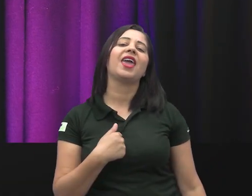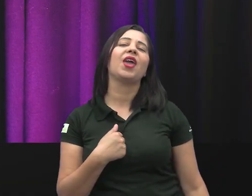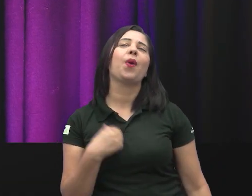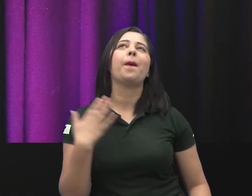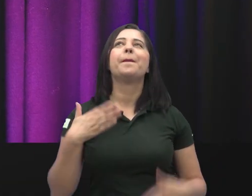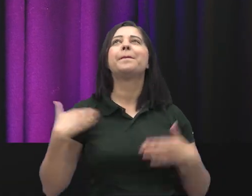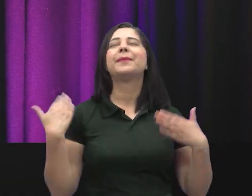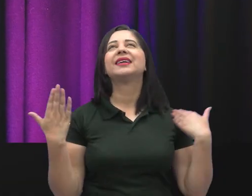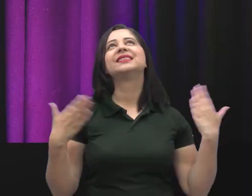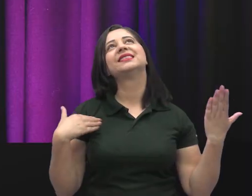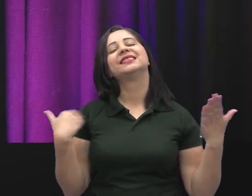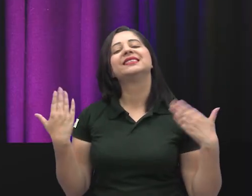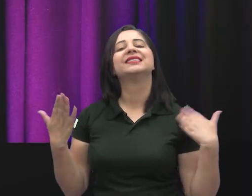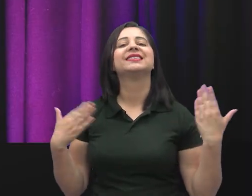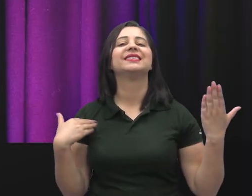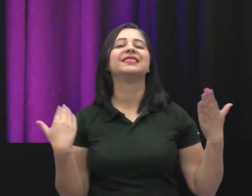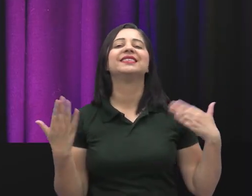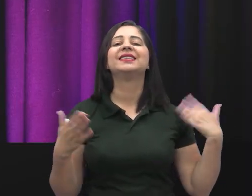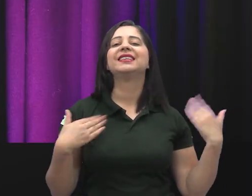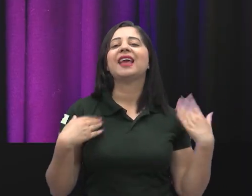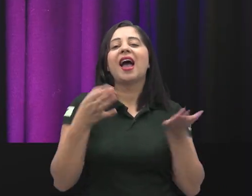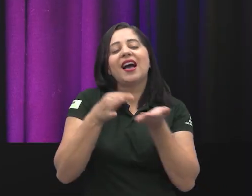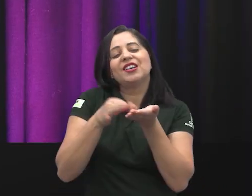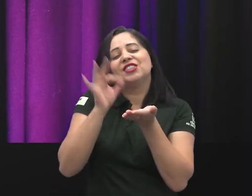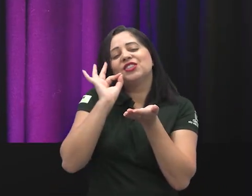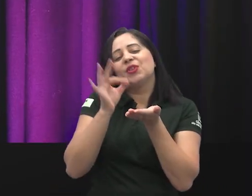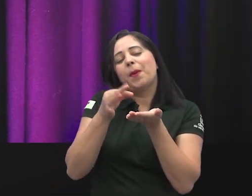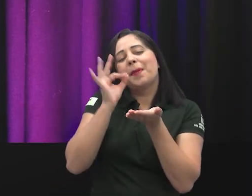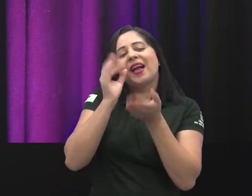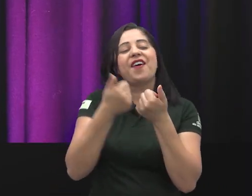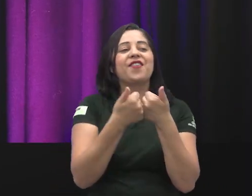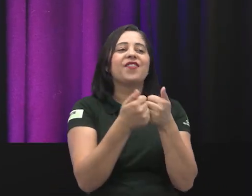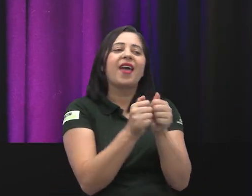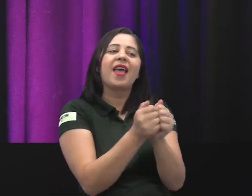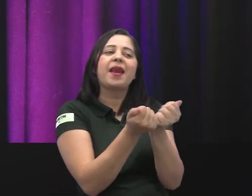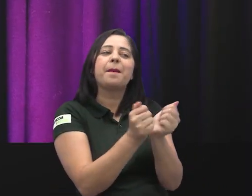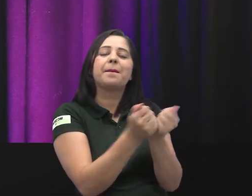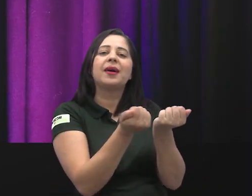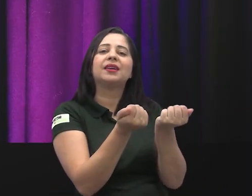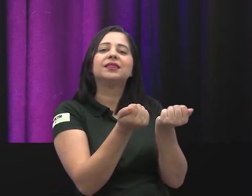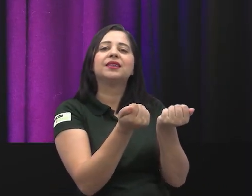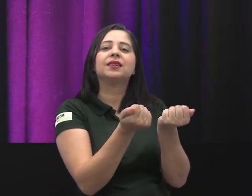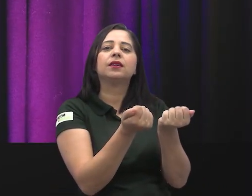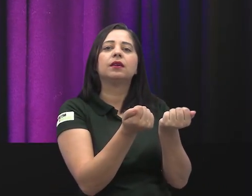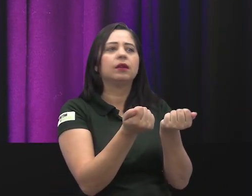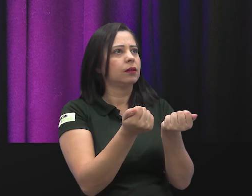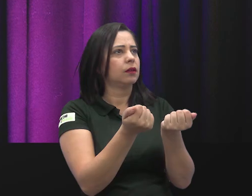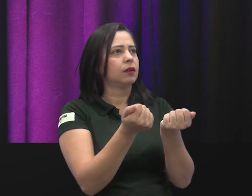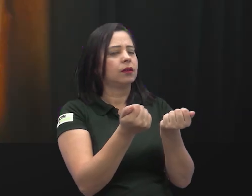Eu vou sair. Vou tomar café na padaria.